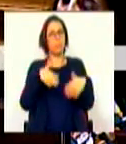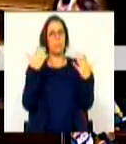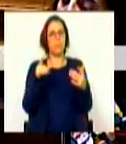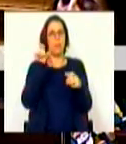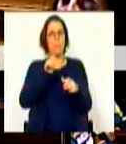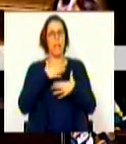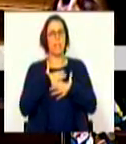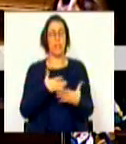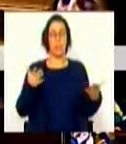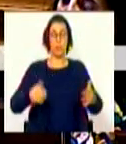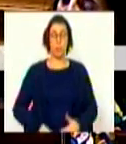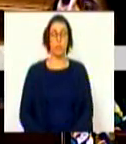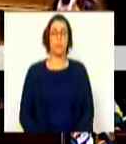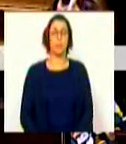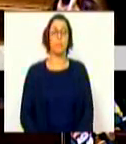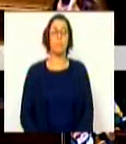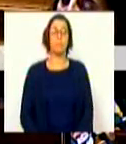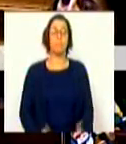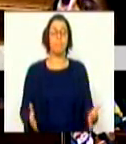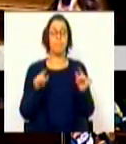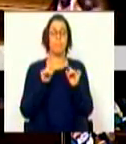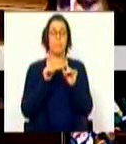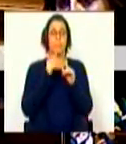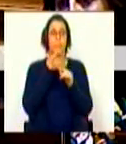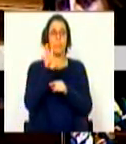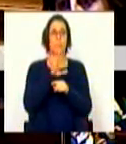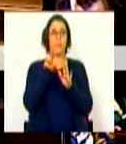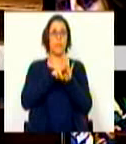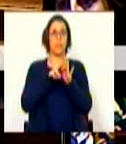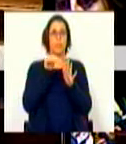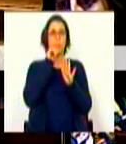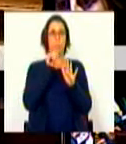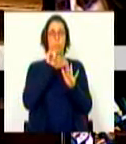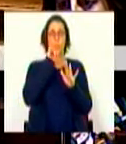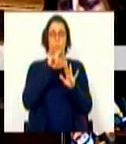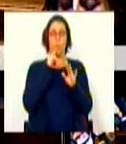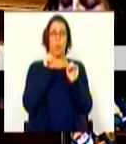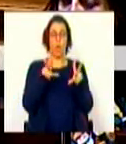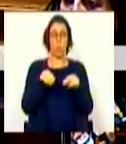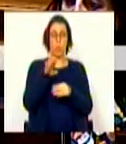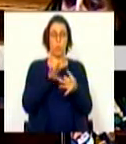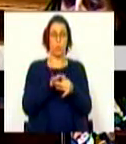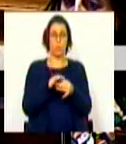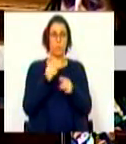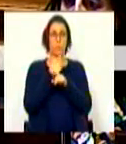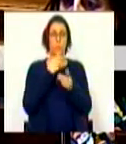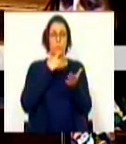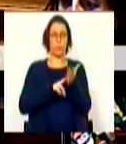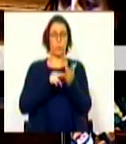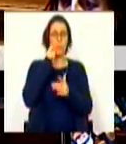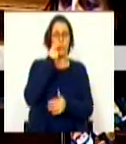más intenções. E, portanto, esse regime que permite essa regularização por